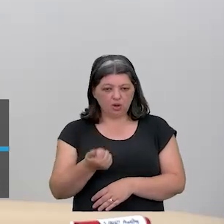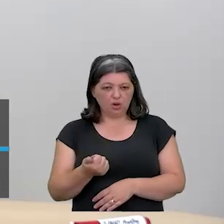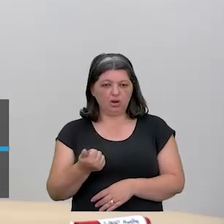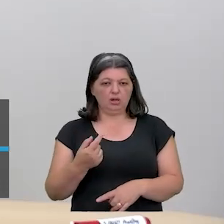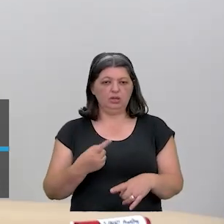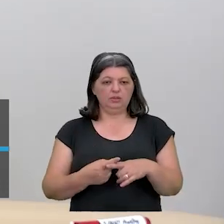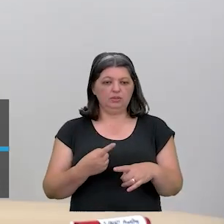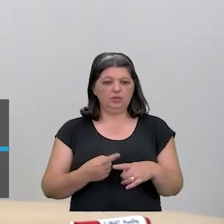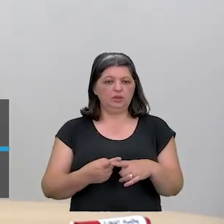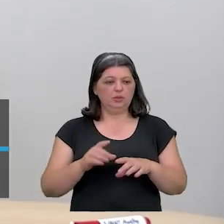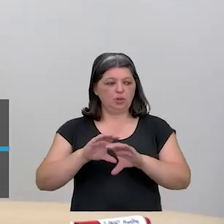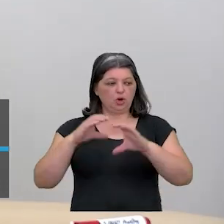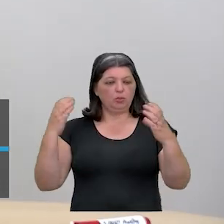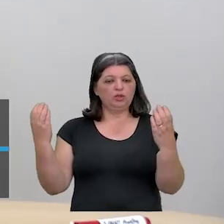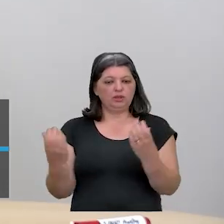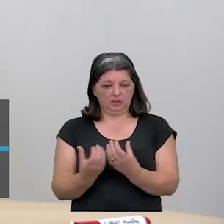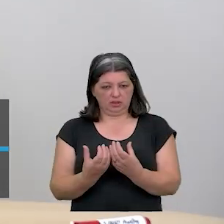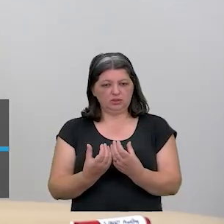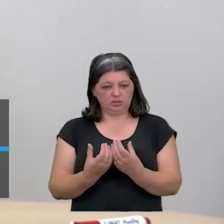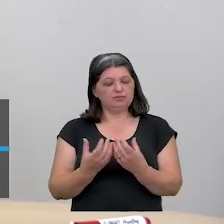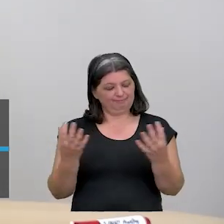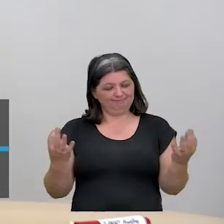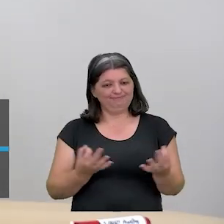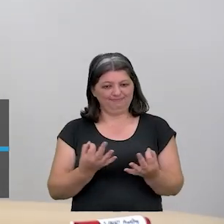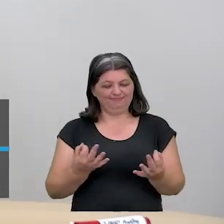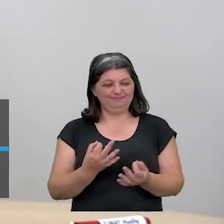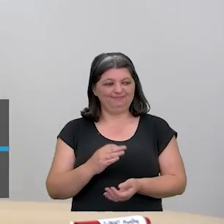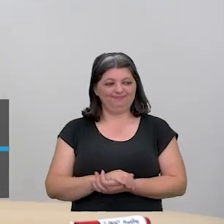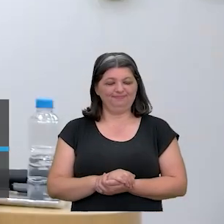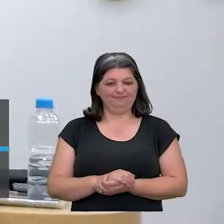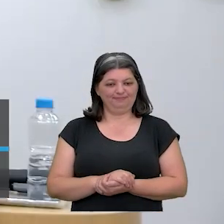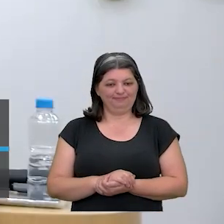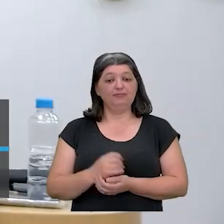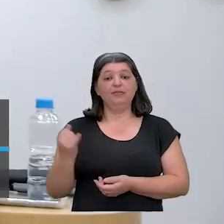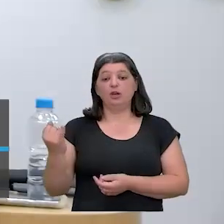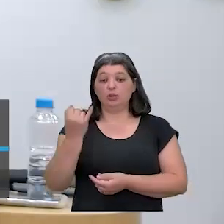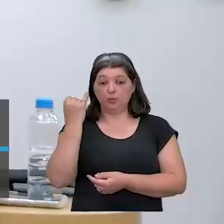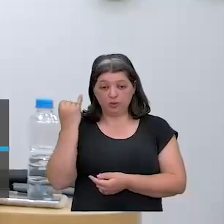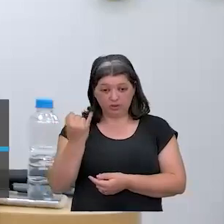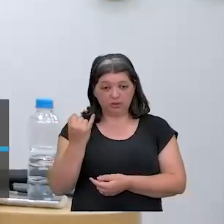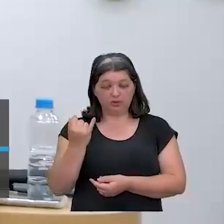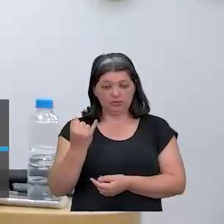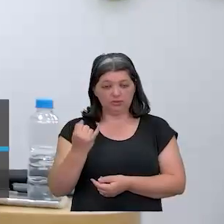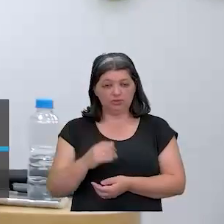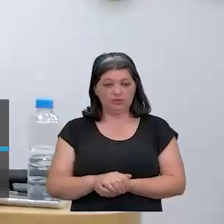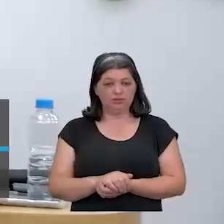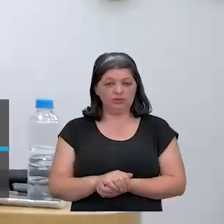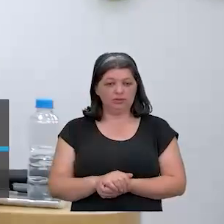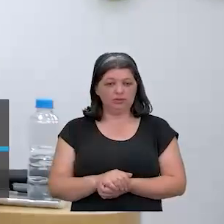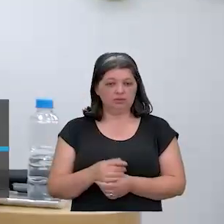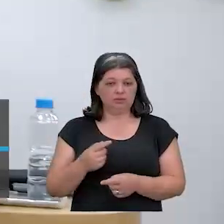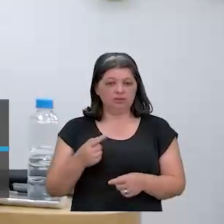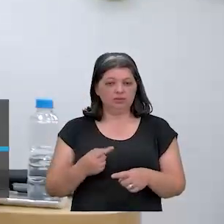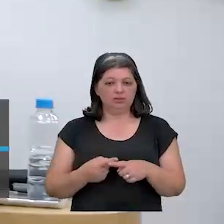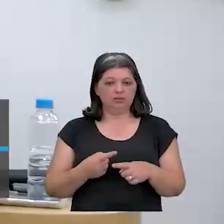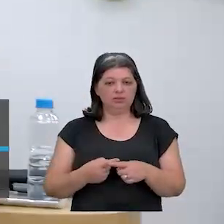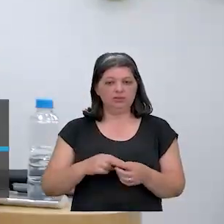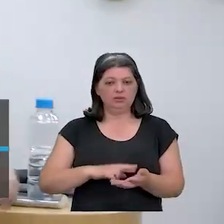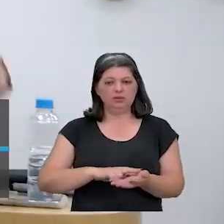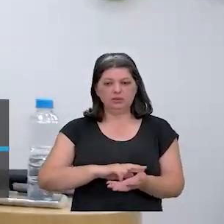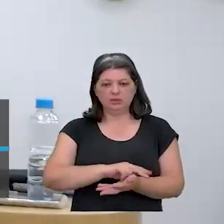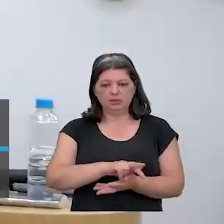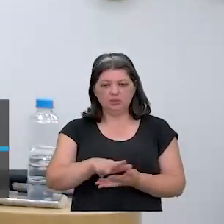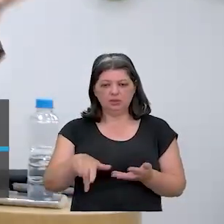na comunidade dela. Mesmo. Olha que legal! Perfeito! Uhum. É importante muito isso. Não vou dizer que é muito importante, é essencial a